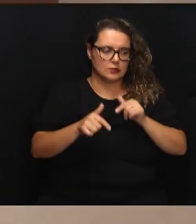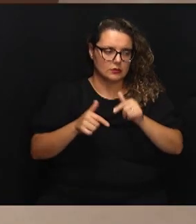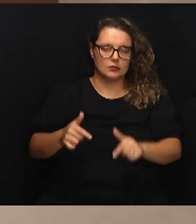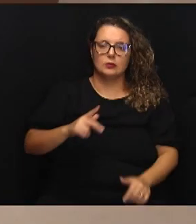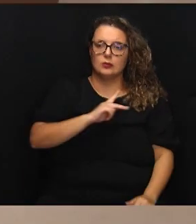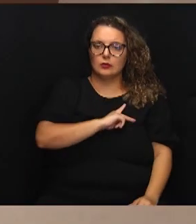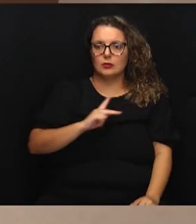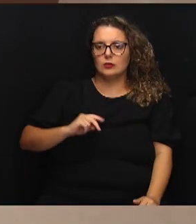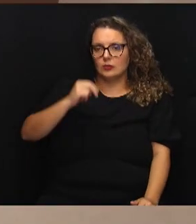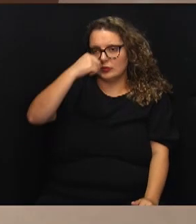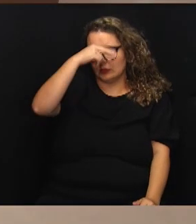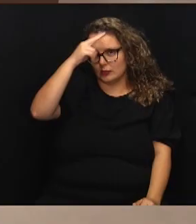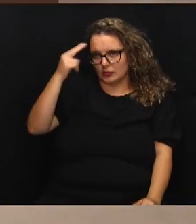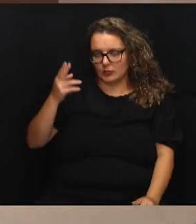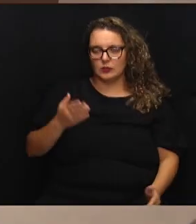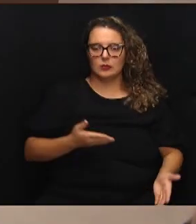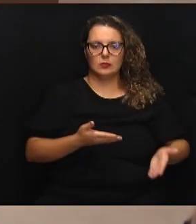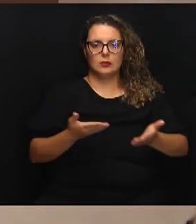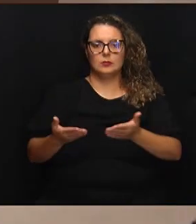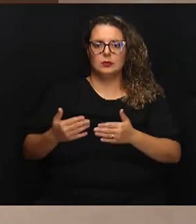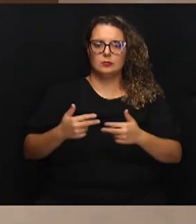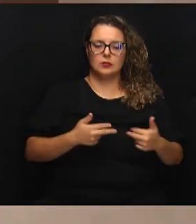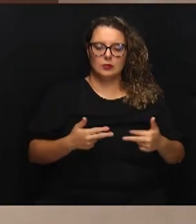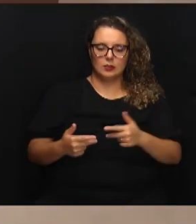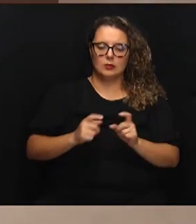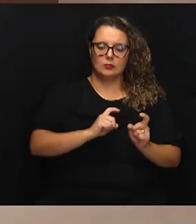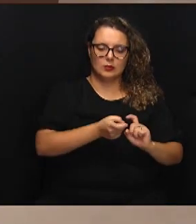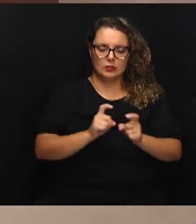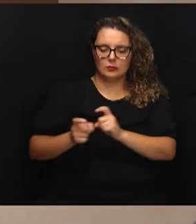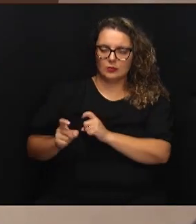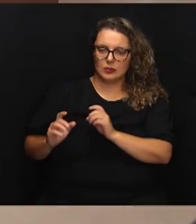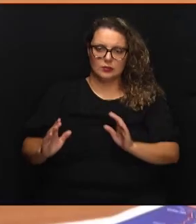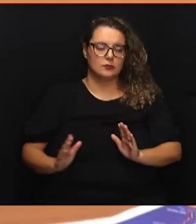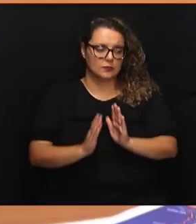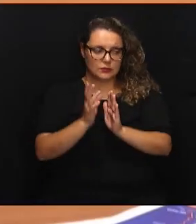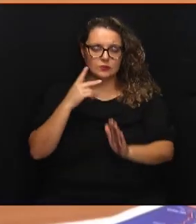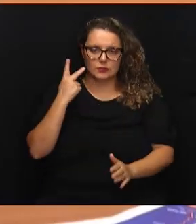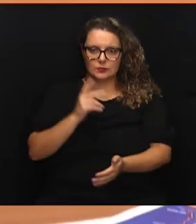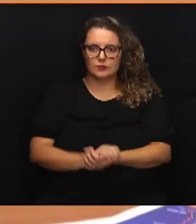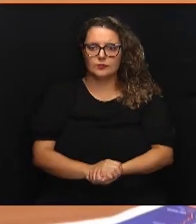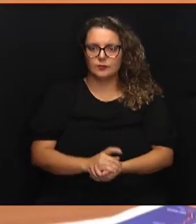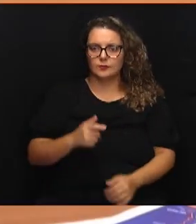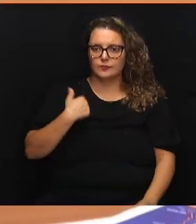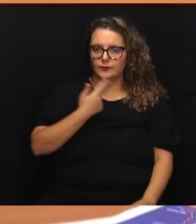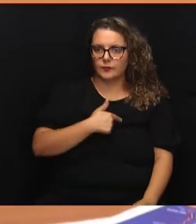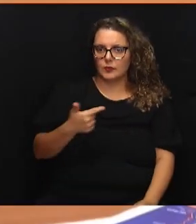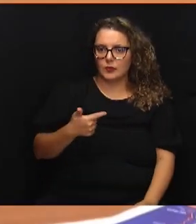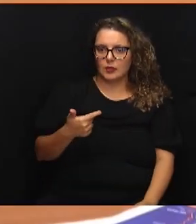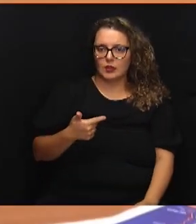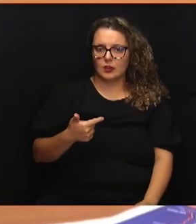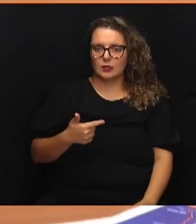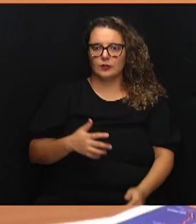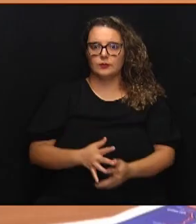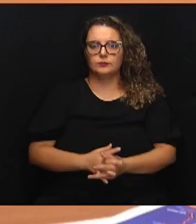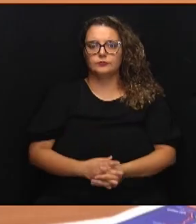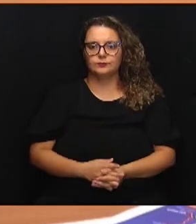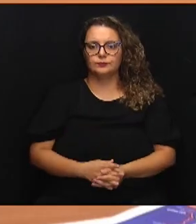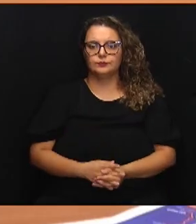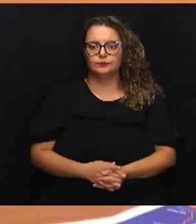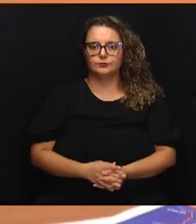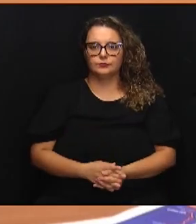presidente Nick Schneider apresentou um cronograma de reuniões para a frente parlamentar. A nossa segunda reunião seria